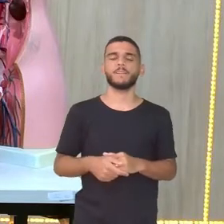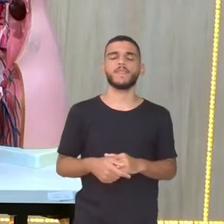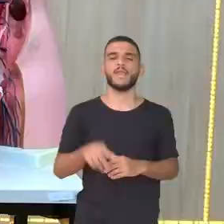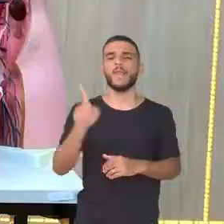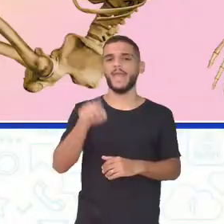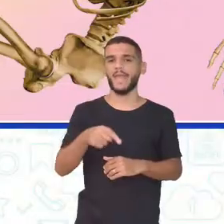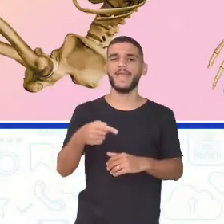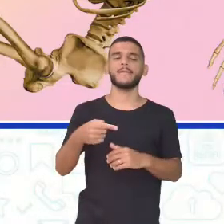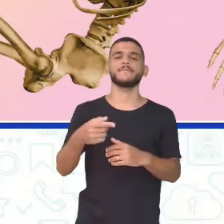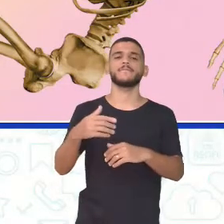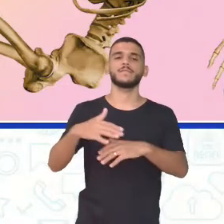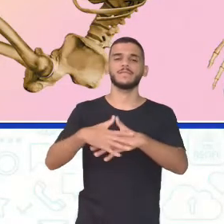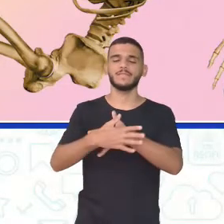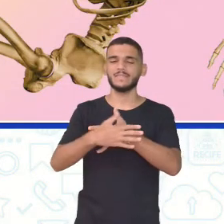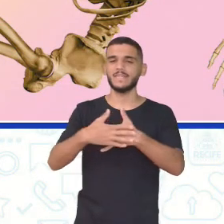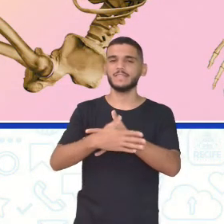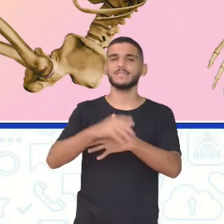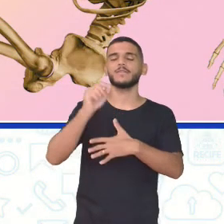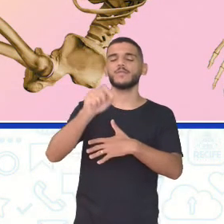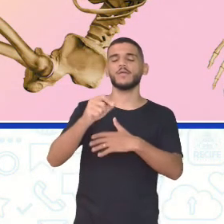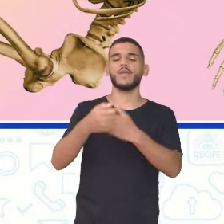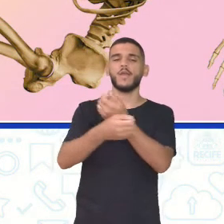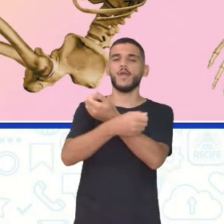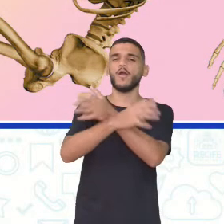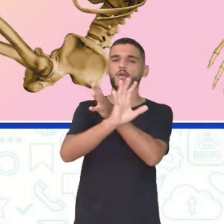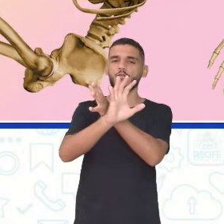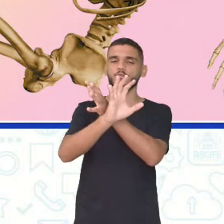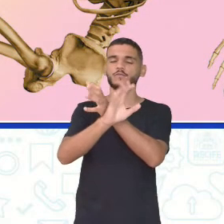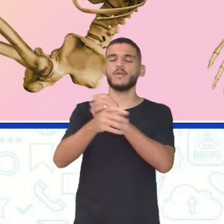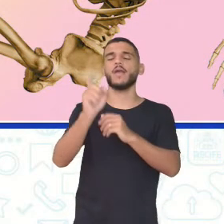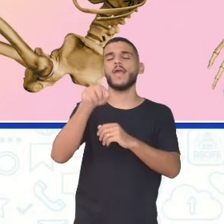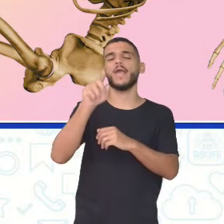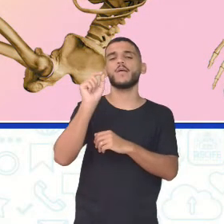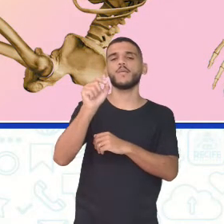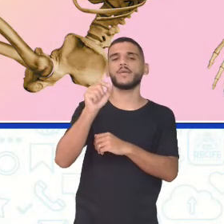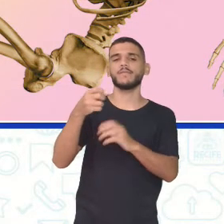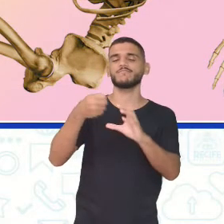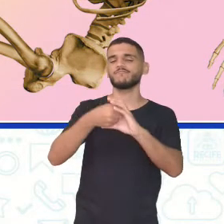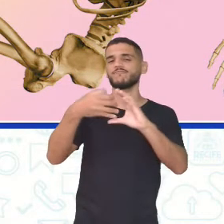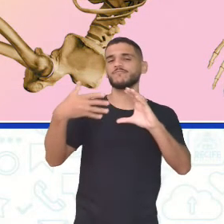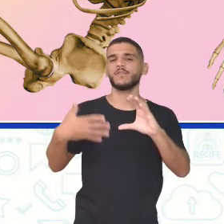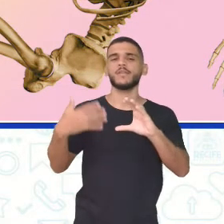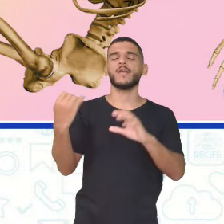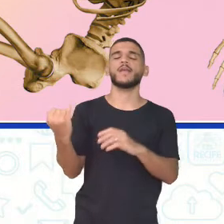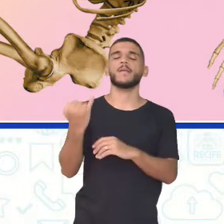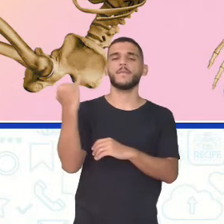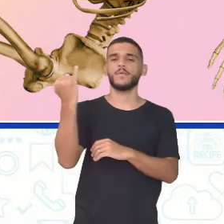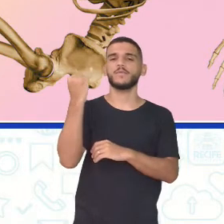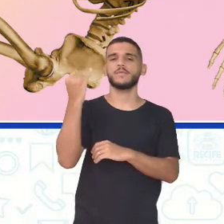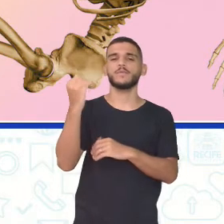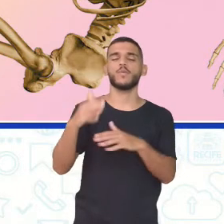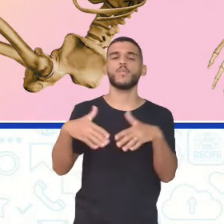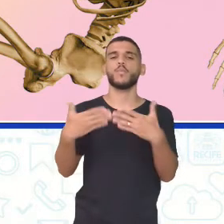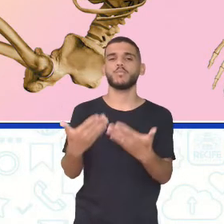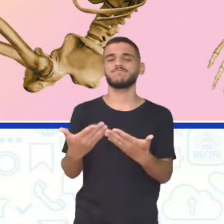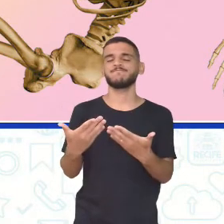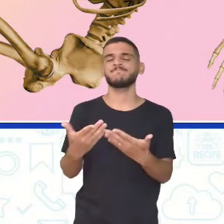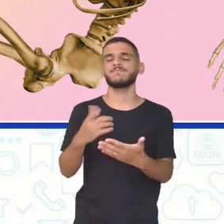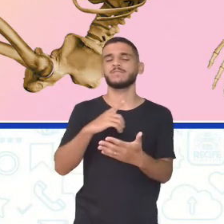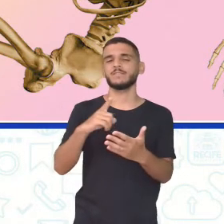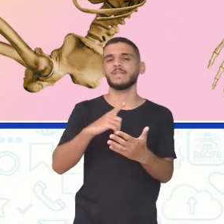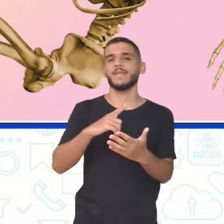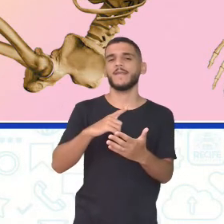questão aí do tecido ósseo. O tecido ósseo tem como característica marcante a presença de